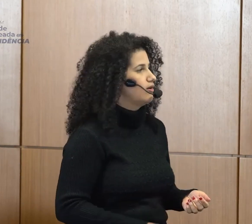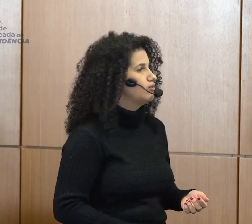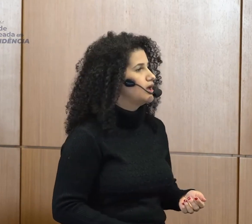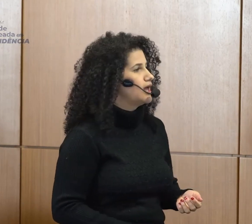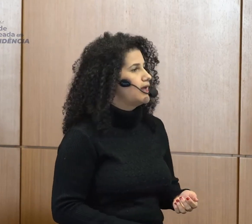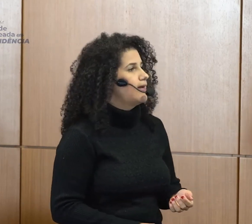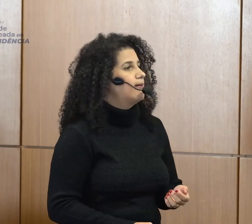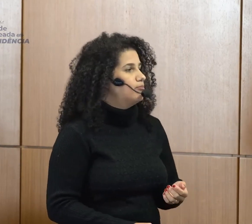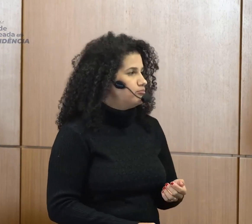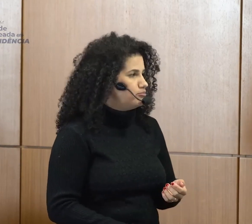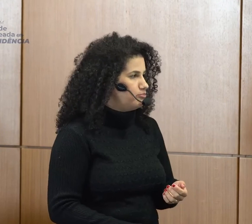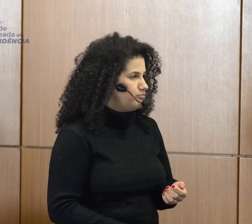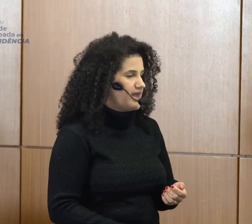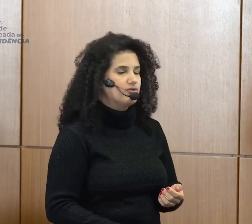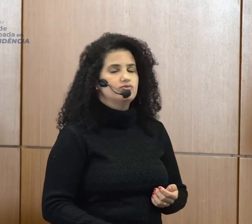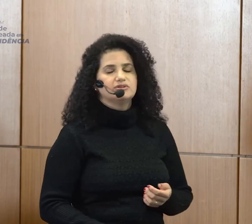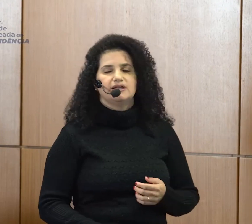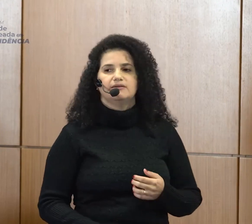gente? Então,